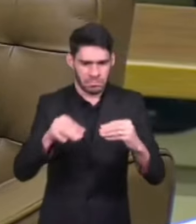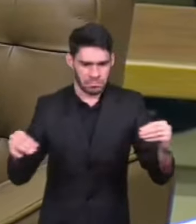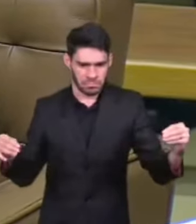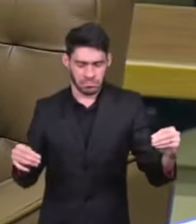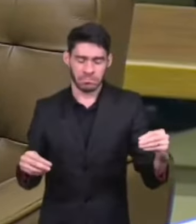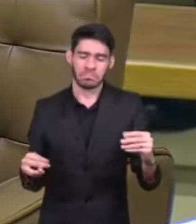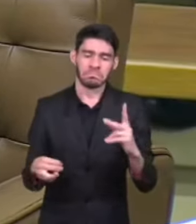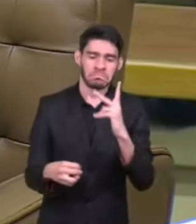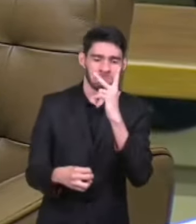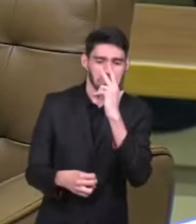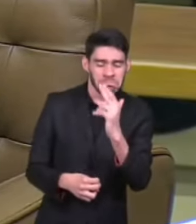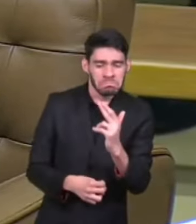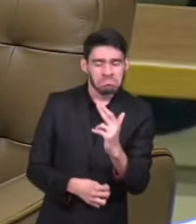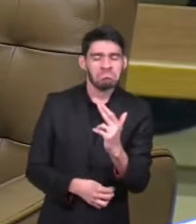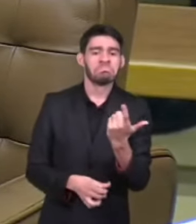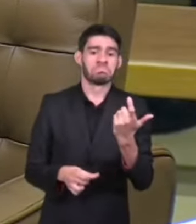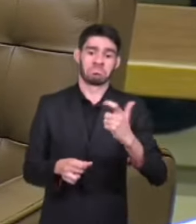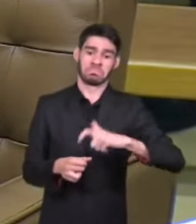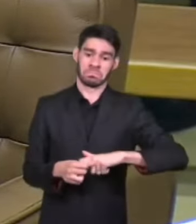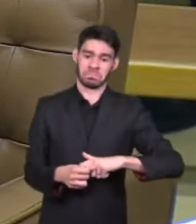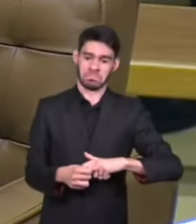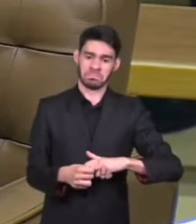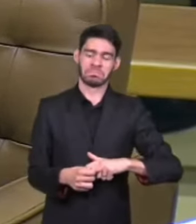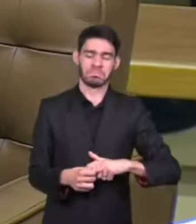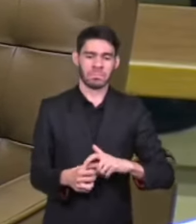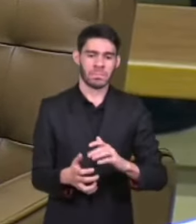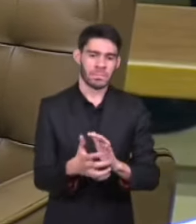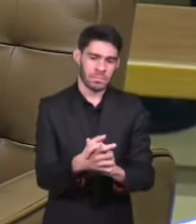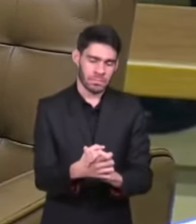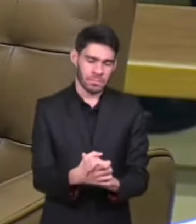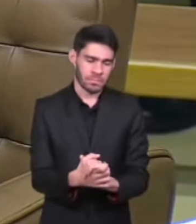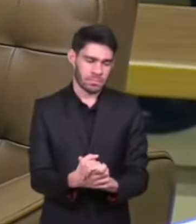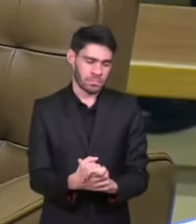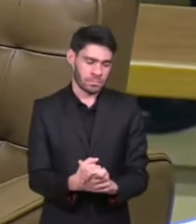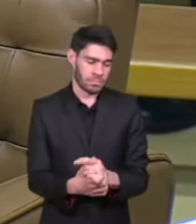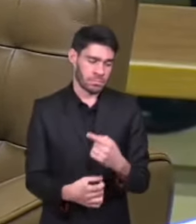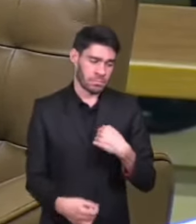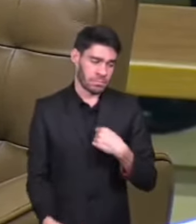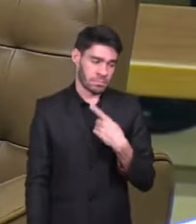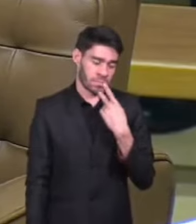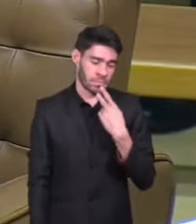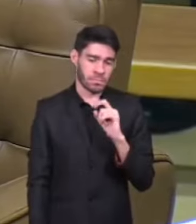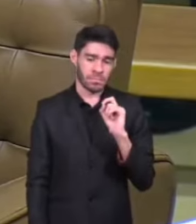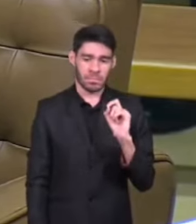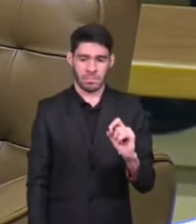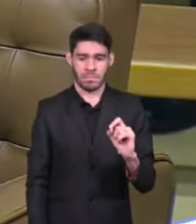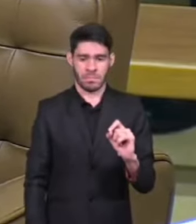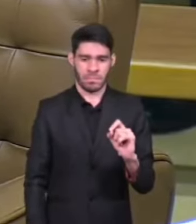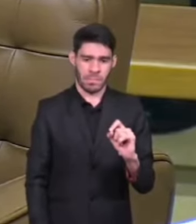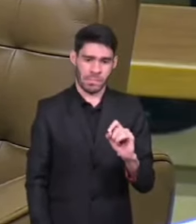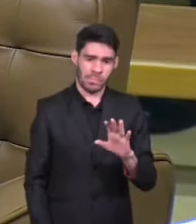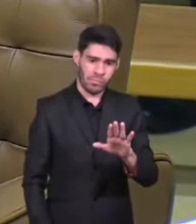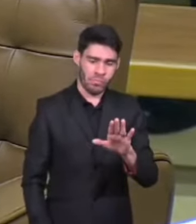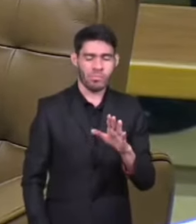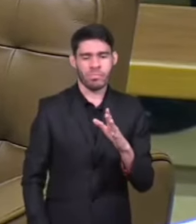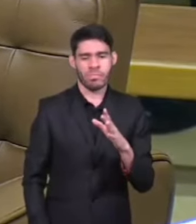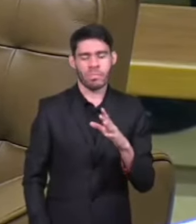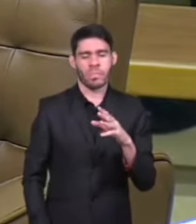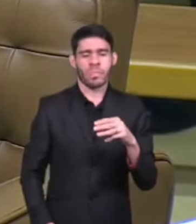já restabelecido. E aí, então, eu pontuaria esse aspecto, ministro, peço